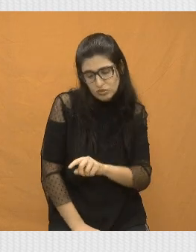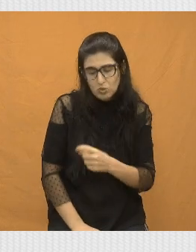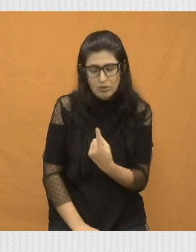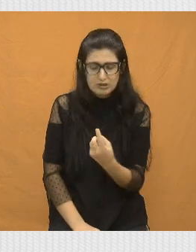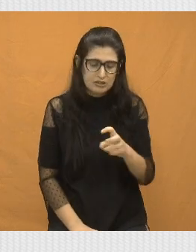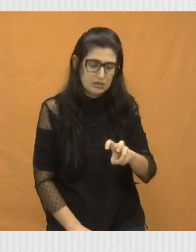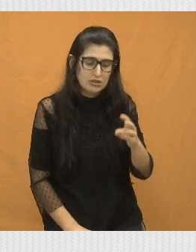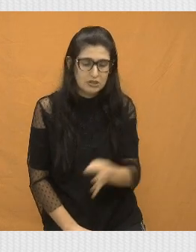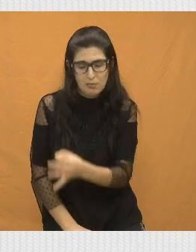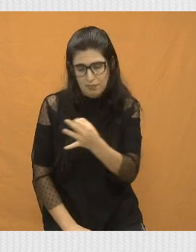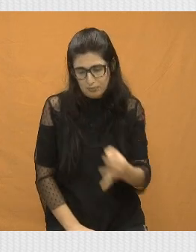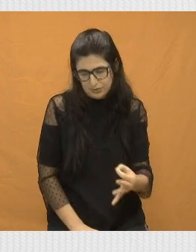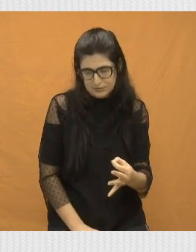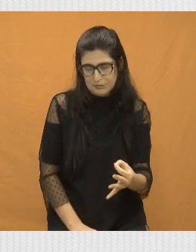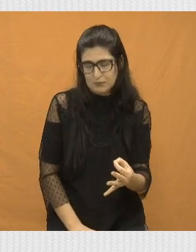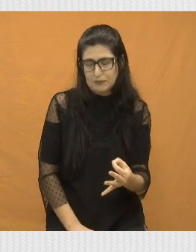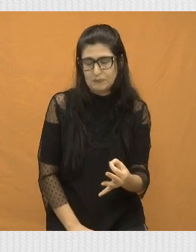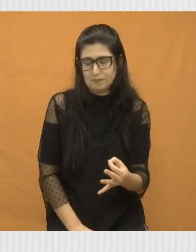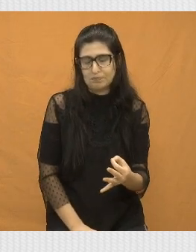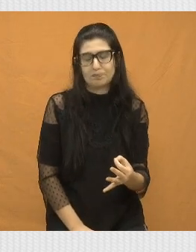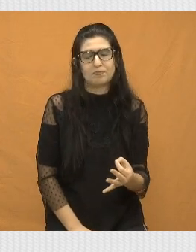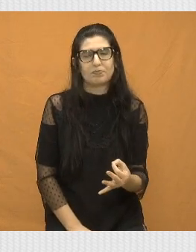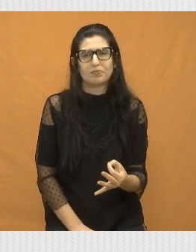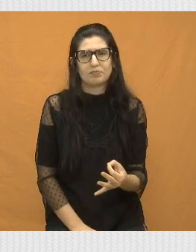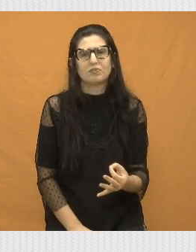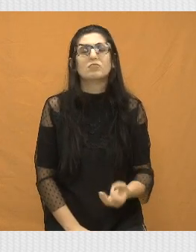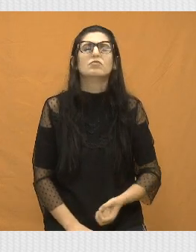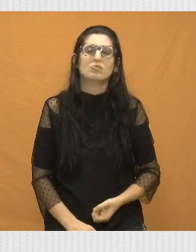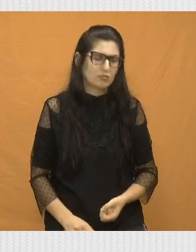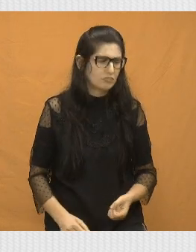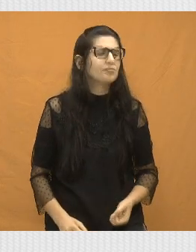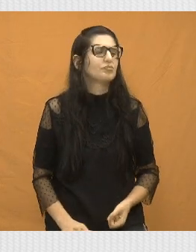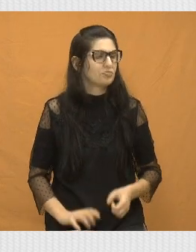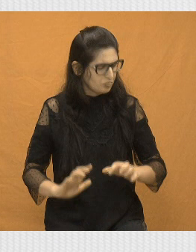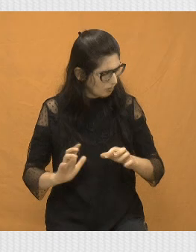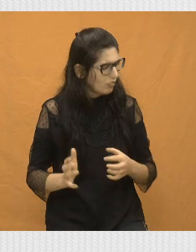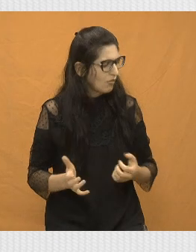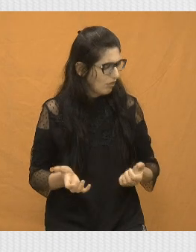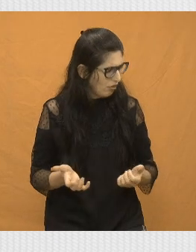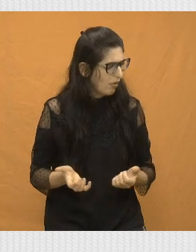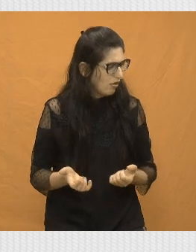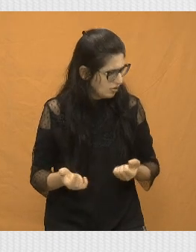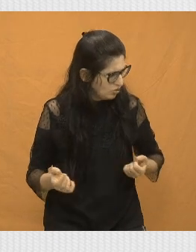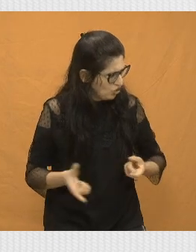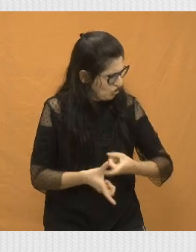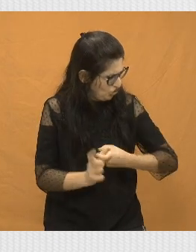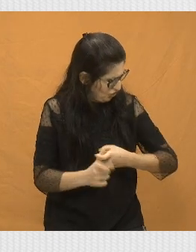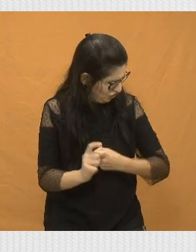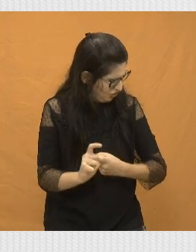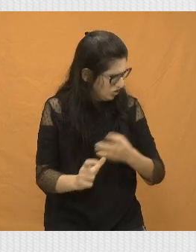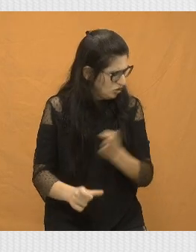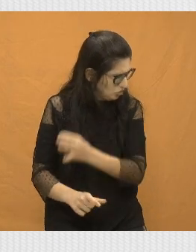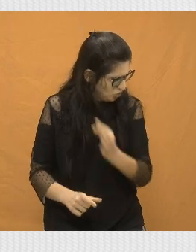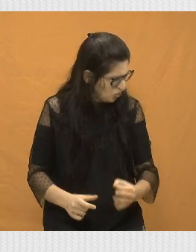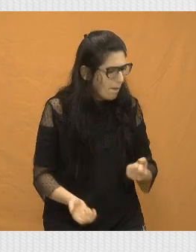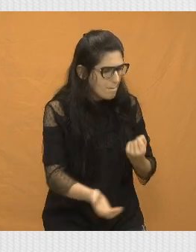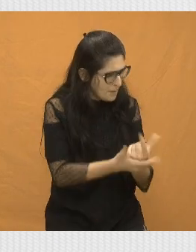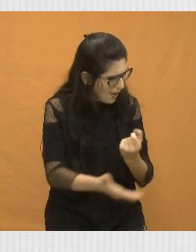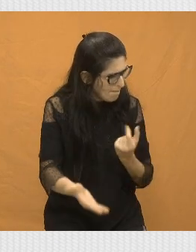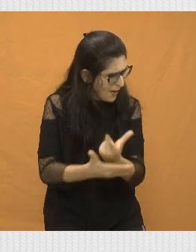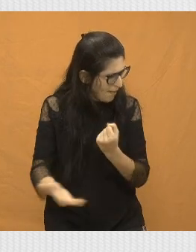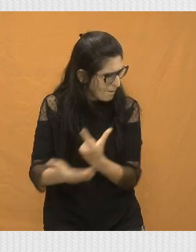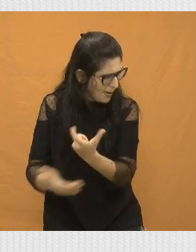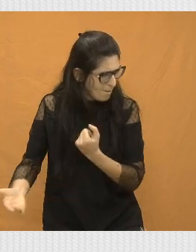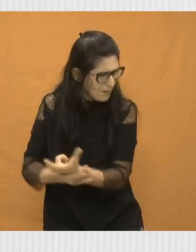32,15%, demonstrando que nós estamos cumprindo os juros referentes às dívidas que o município tem com seus